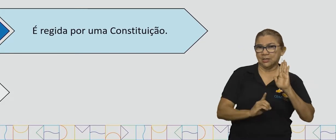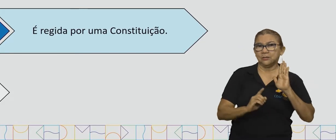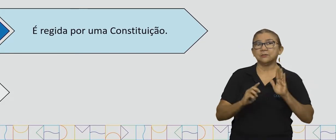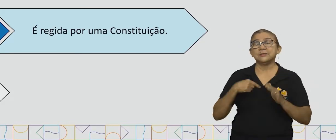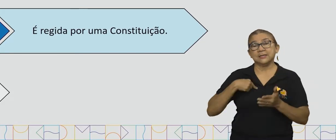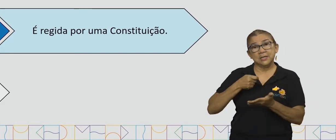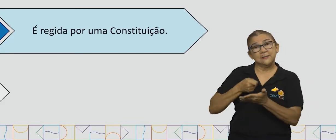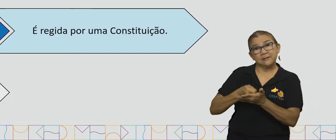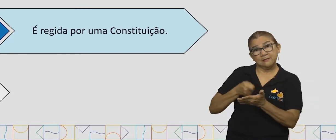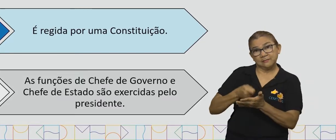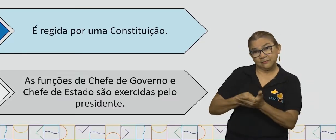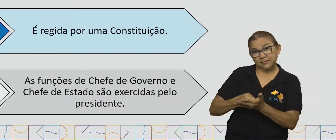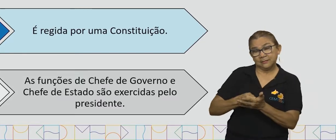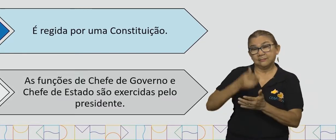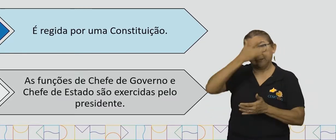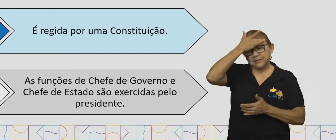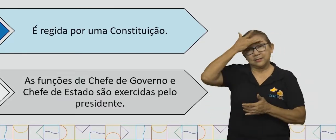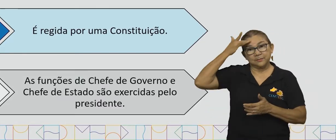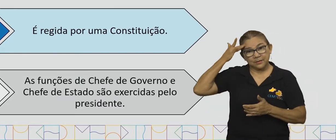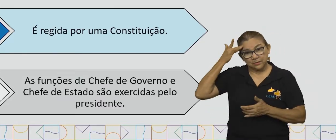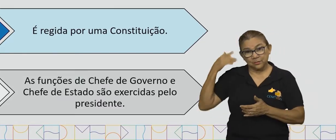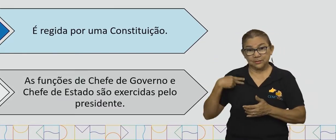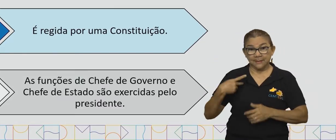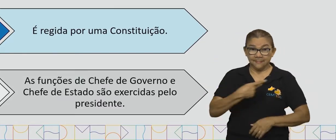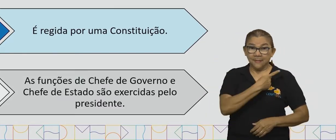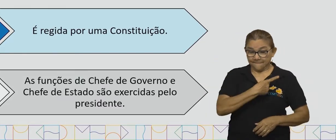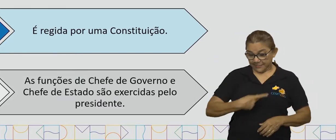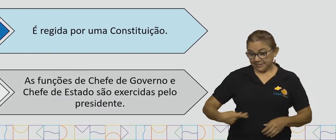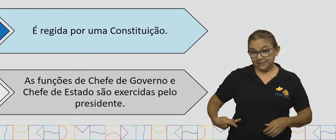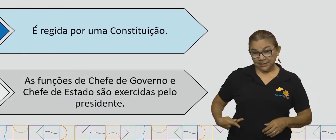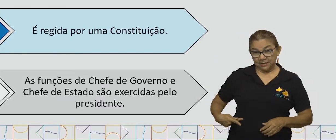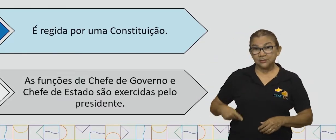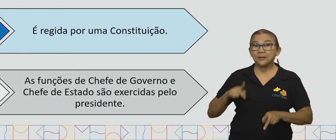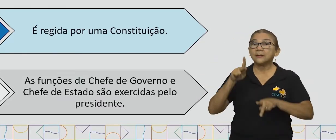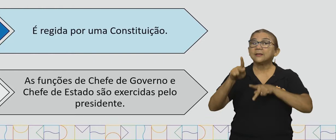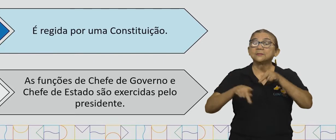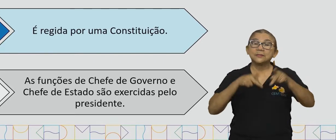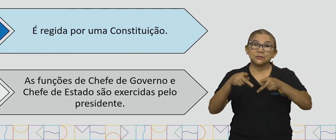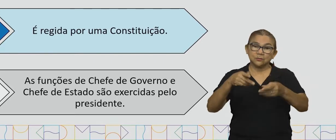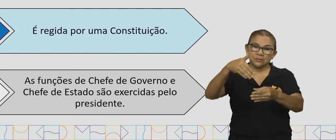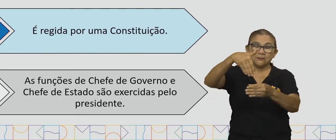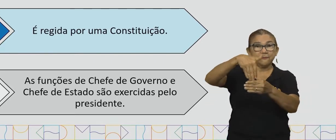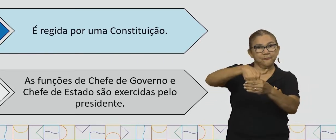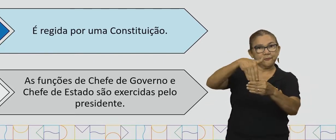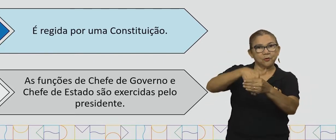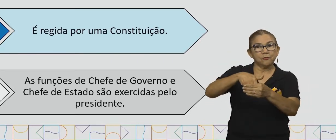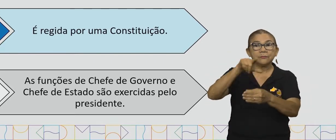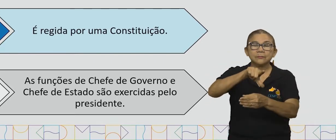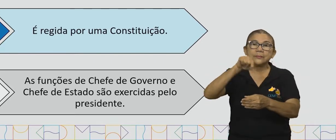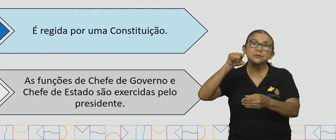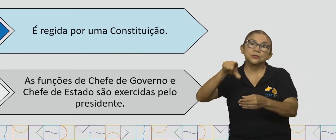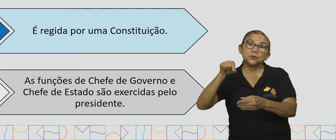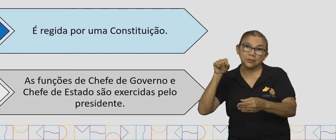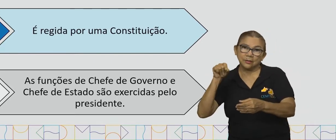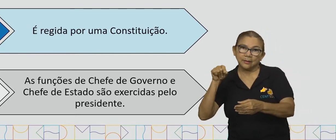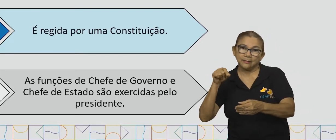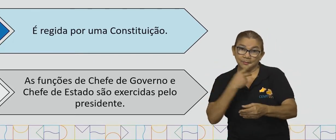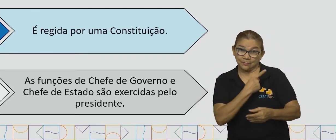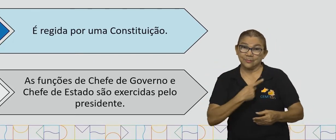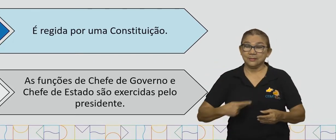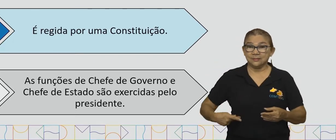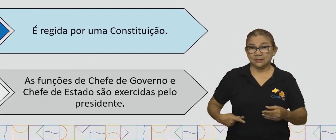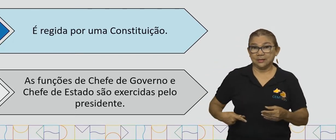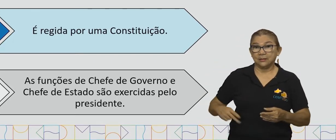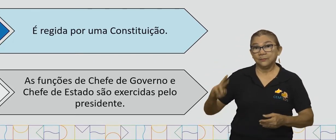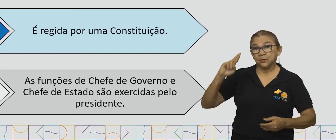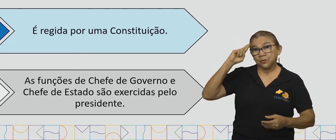E presidencialista, na qual o presidente é eleito pelo povo, e esse exerce as funções de chefe de Estado, que